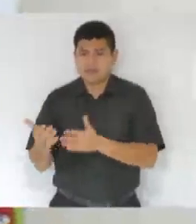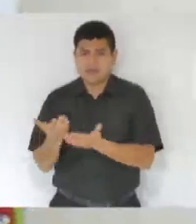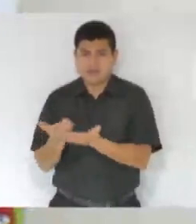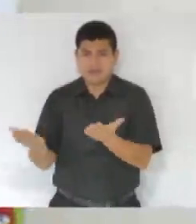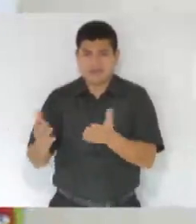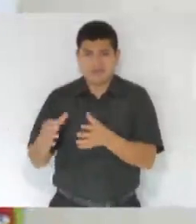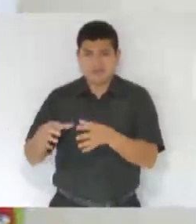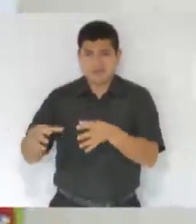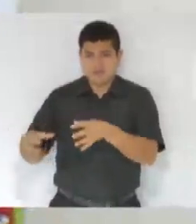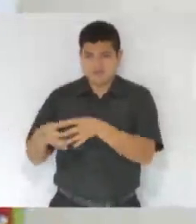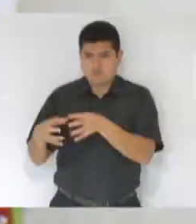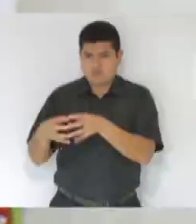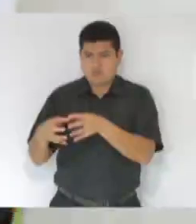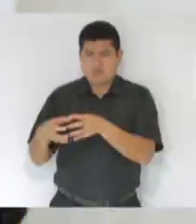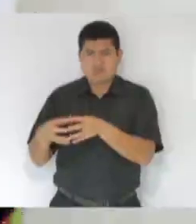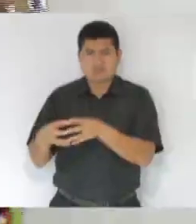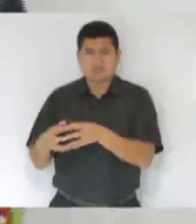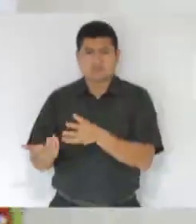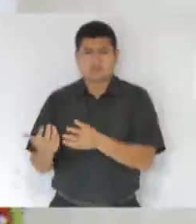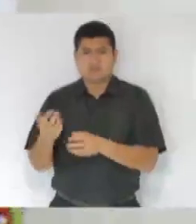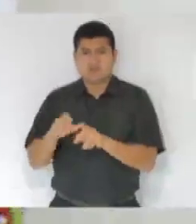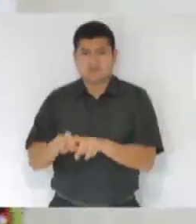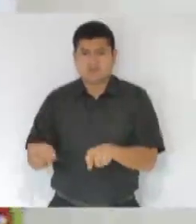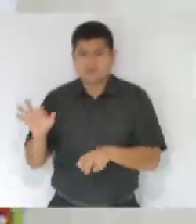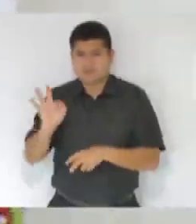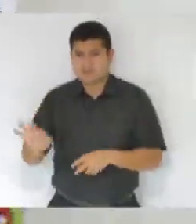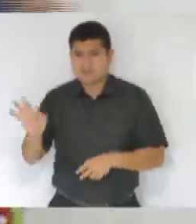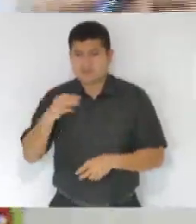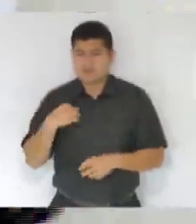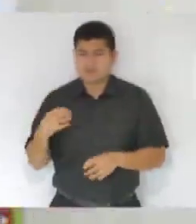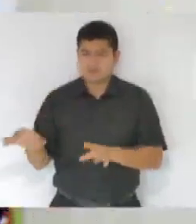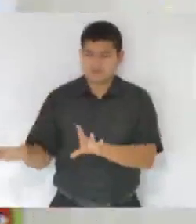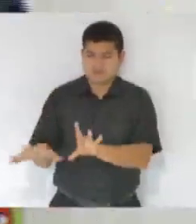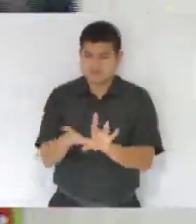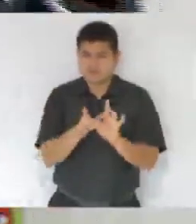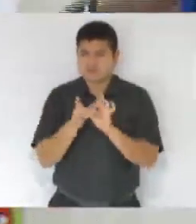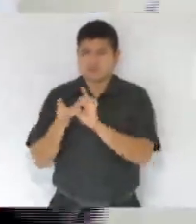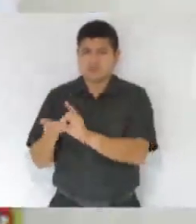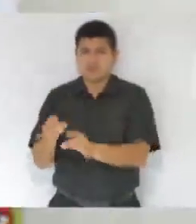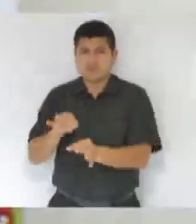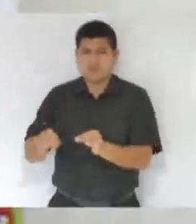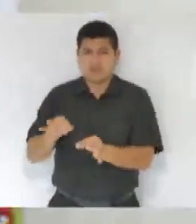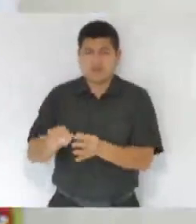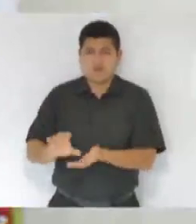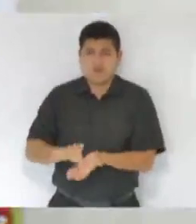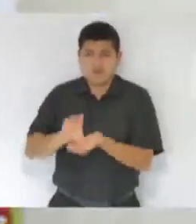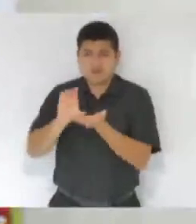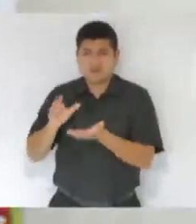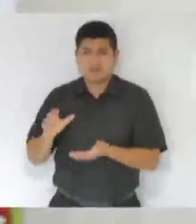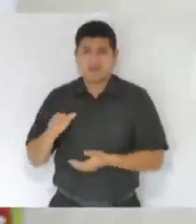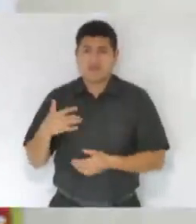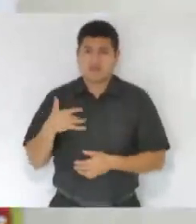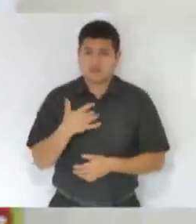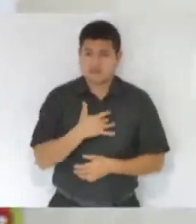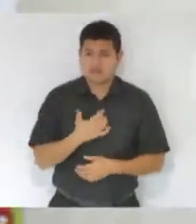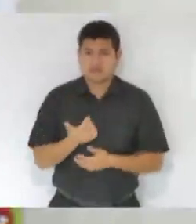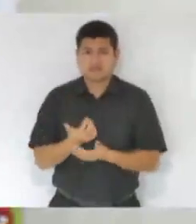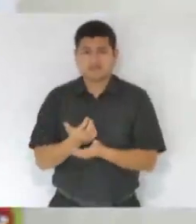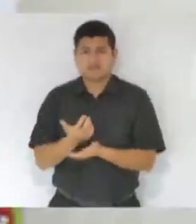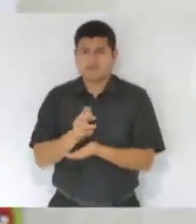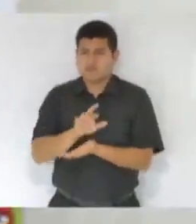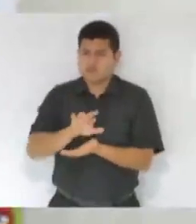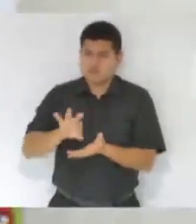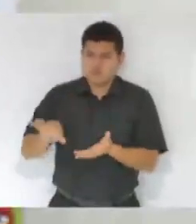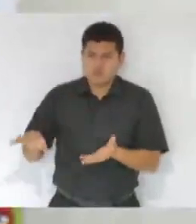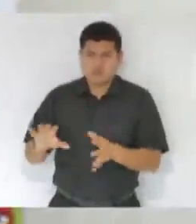unirmos, deputados federais, estaduais, senadores, governo, entidades de saúde, Conselho Estadual de Saúde de Santa Catarina,